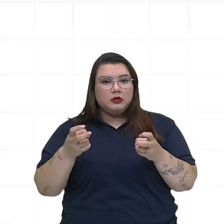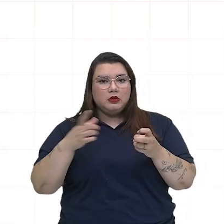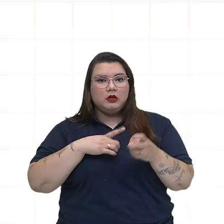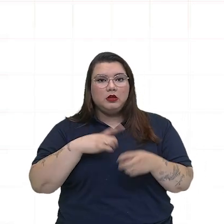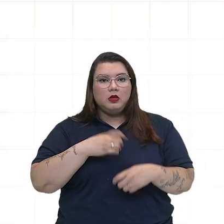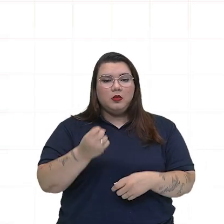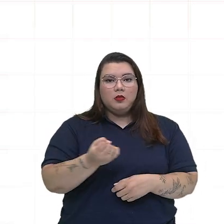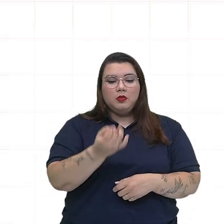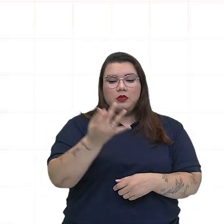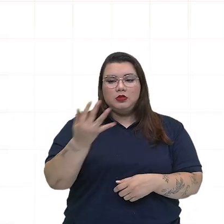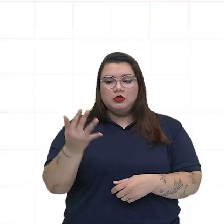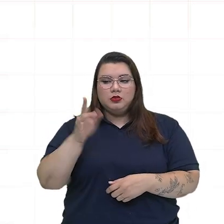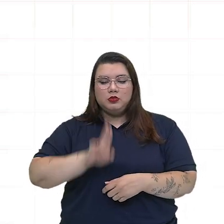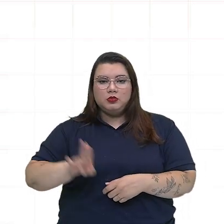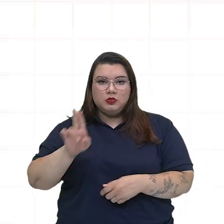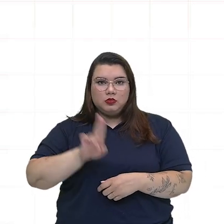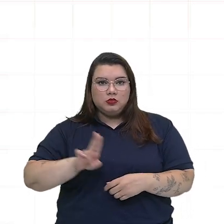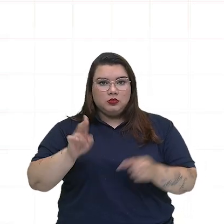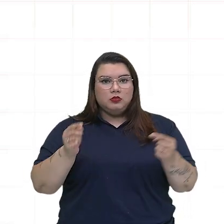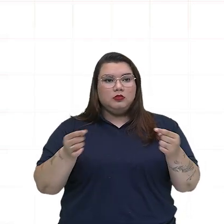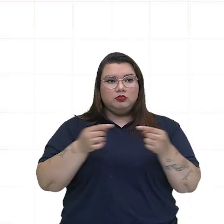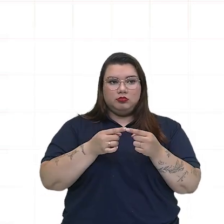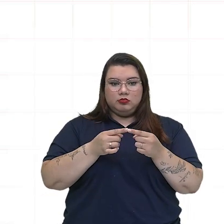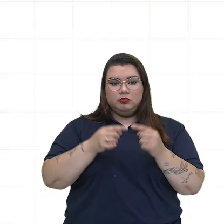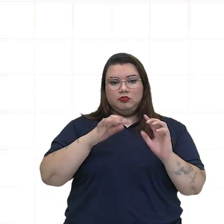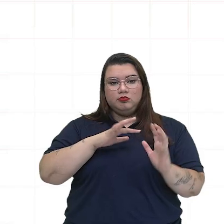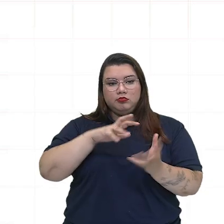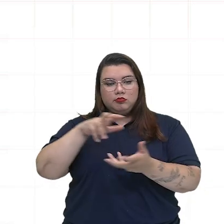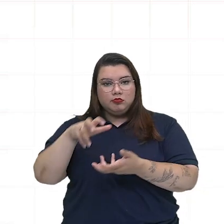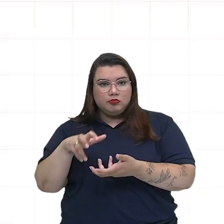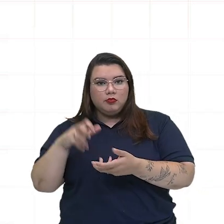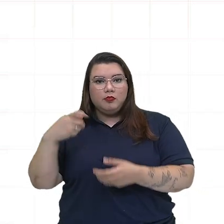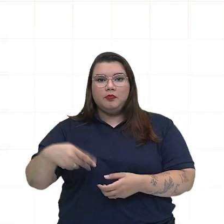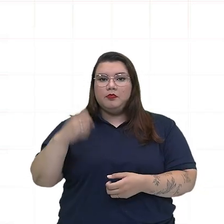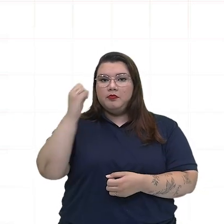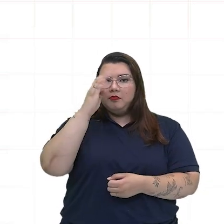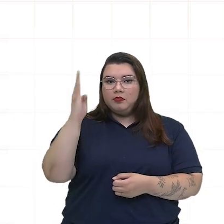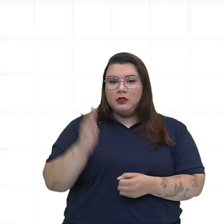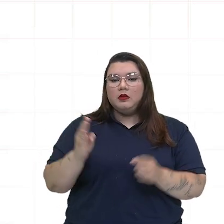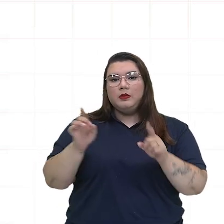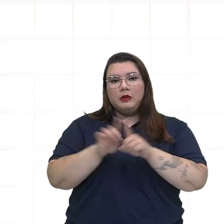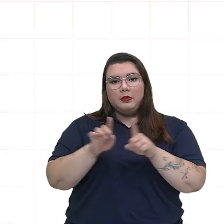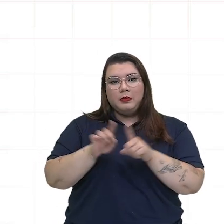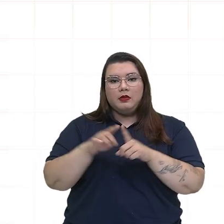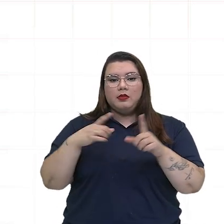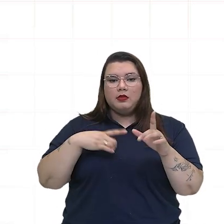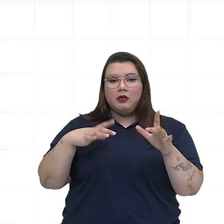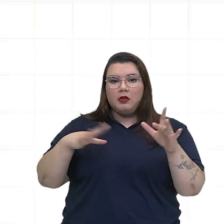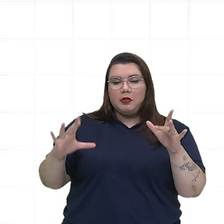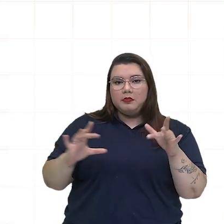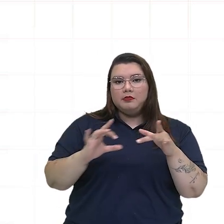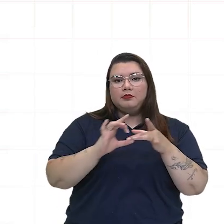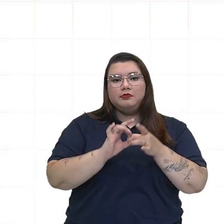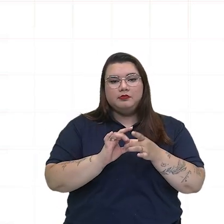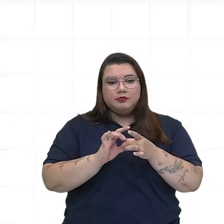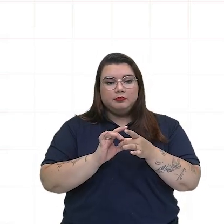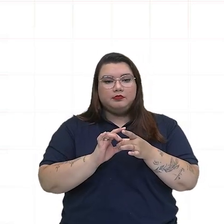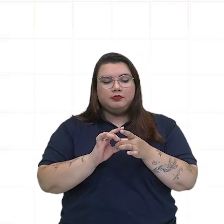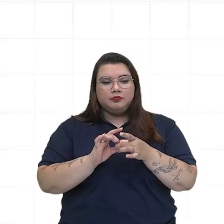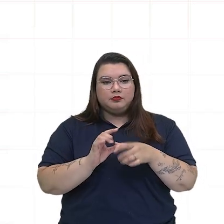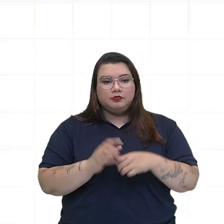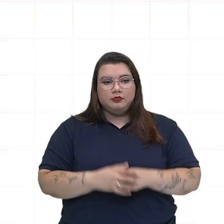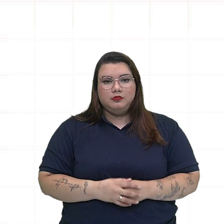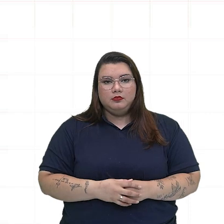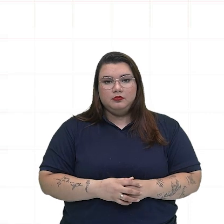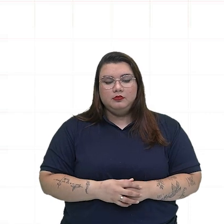quantidade de utilização na irrigação, né, ao redor do planeta, o Brasil também não fica para trás, tá? Então, essa distribuição do uso da